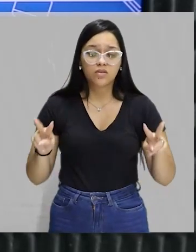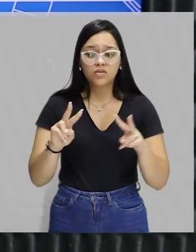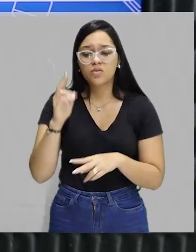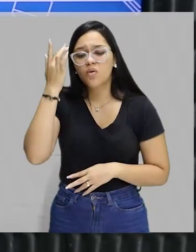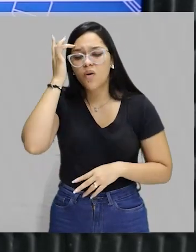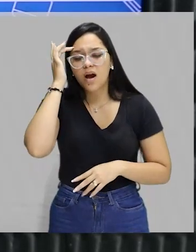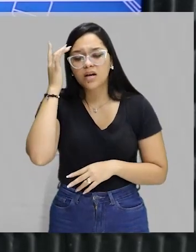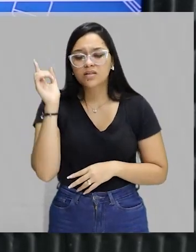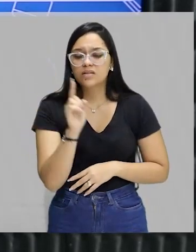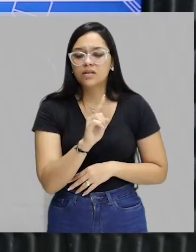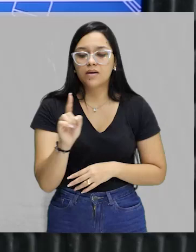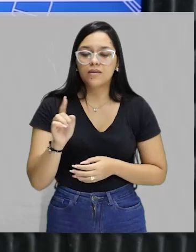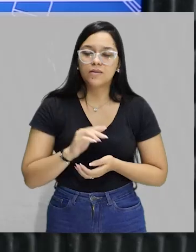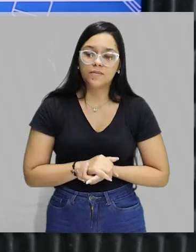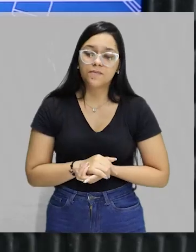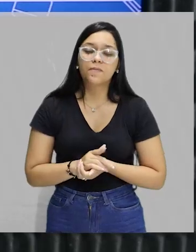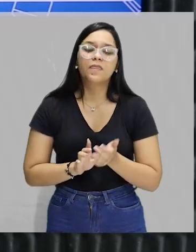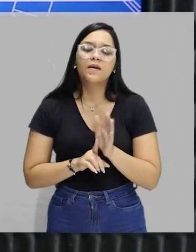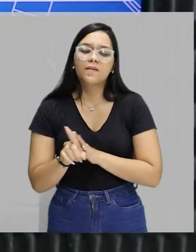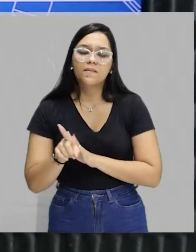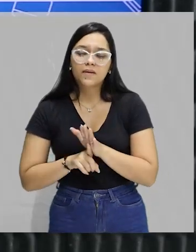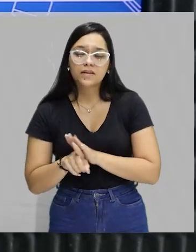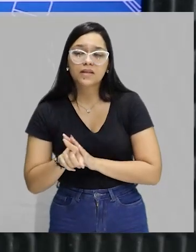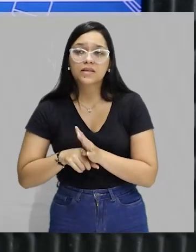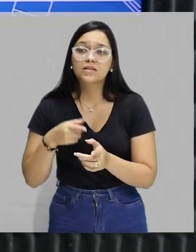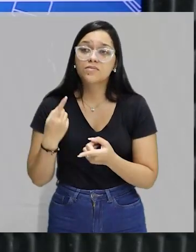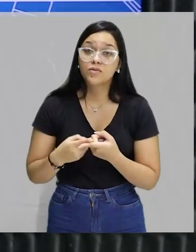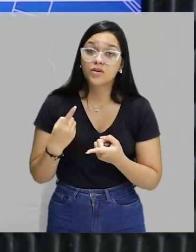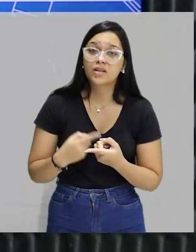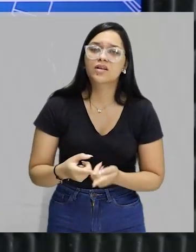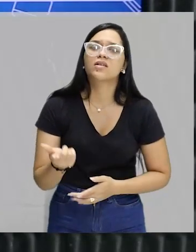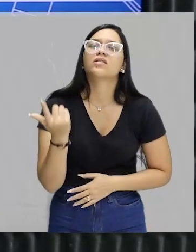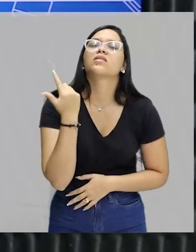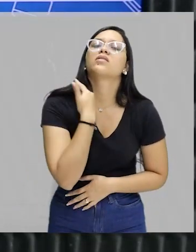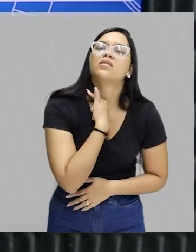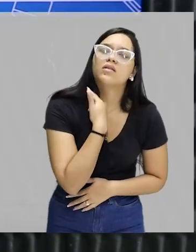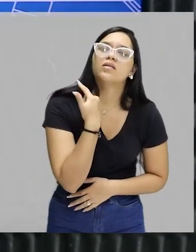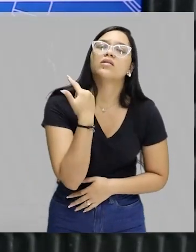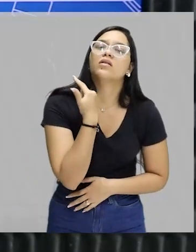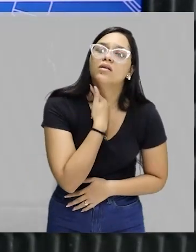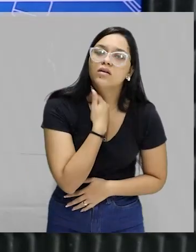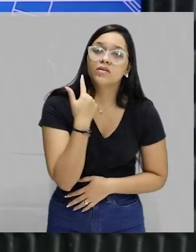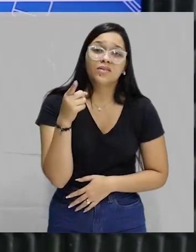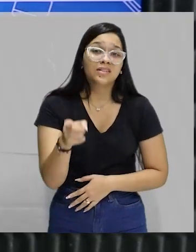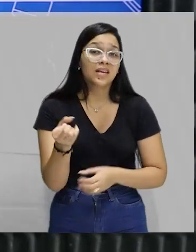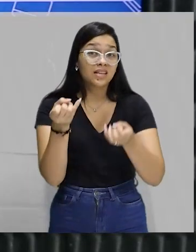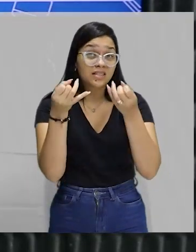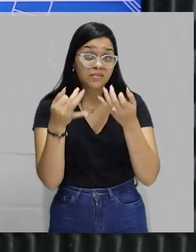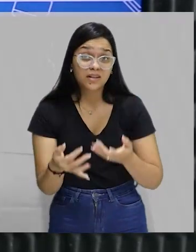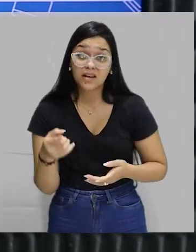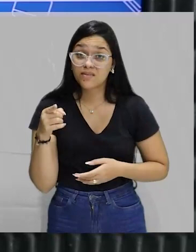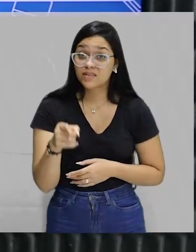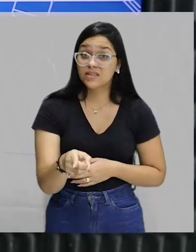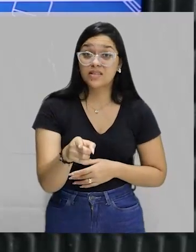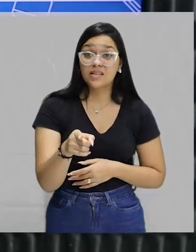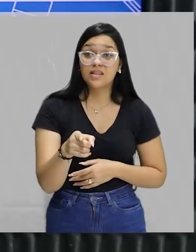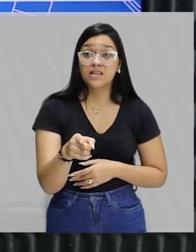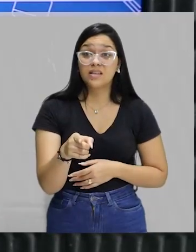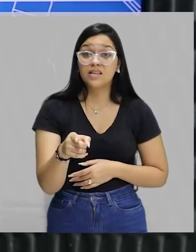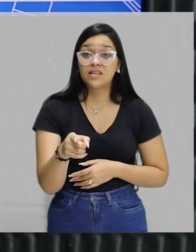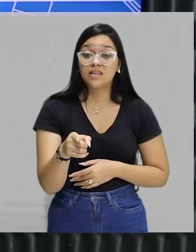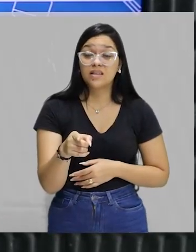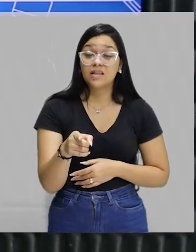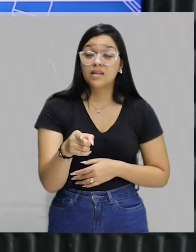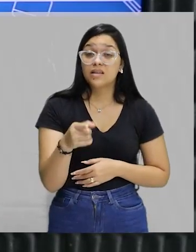nada. Não ache nada, pesquise, porque é cansativo e desgastante você tentar explicar uma coisa da qual você tem